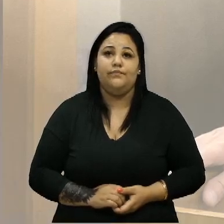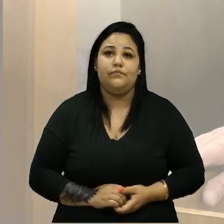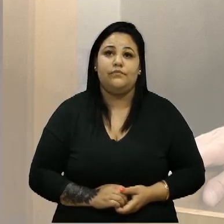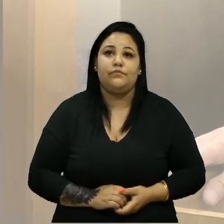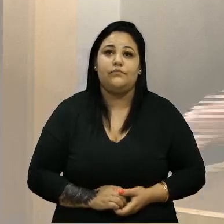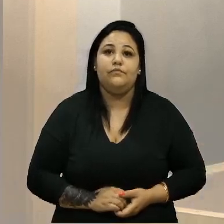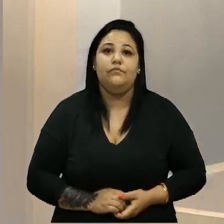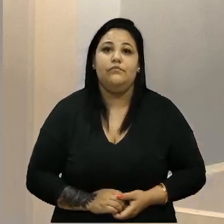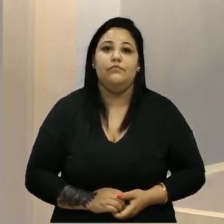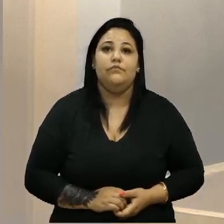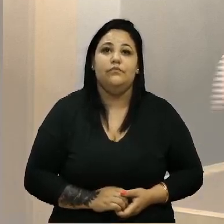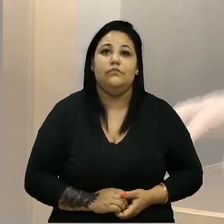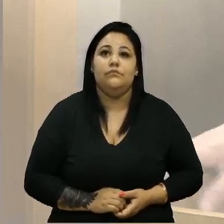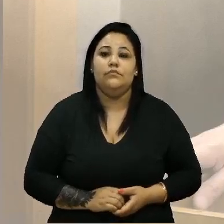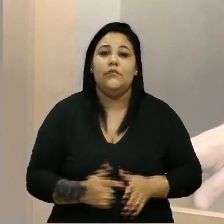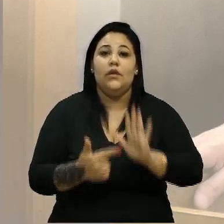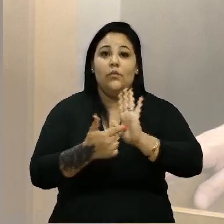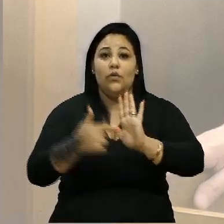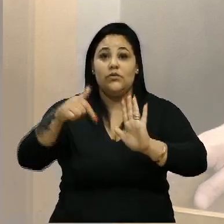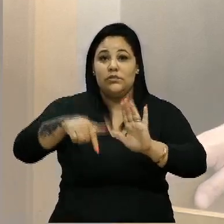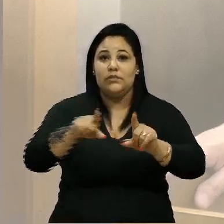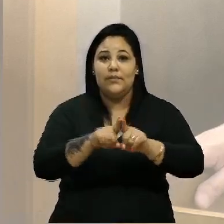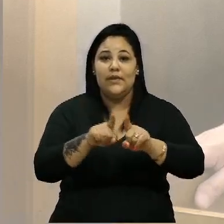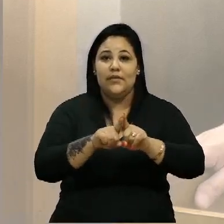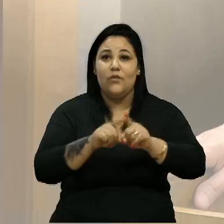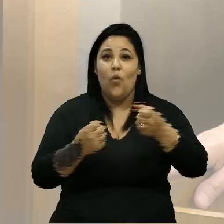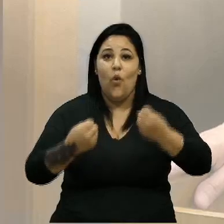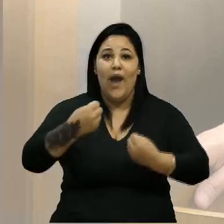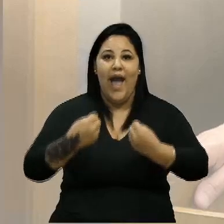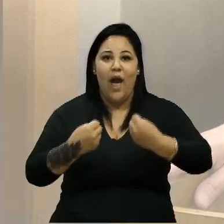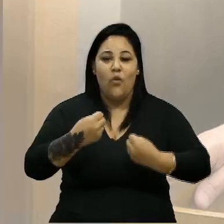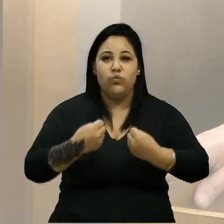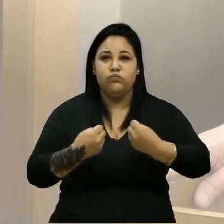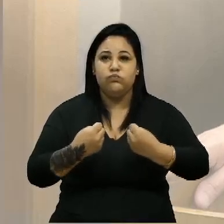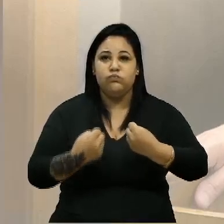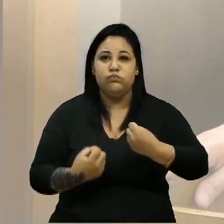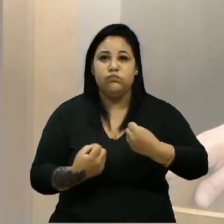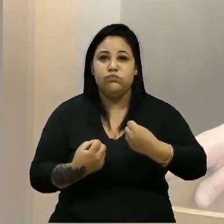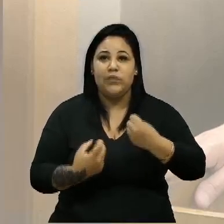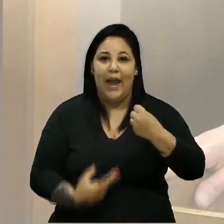o caso do castramóvel, de novo, uma emenda parlamentar do deputado